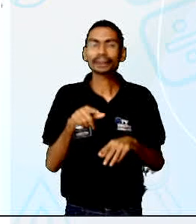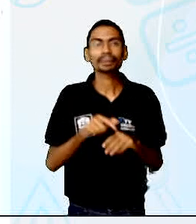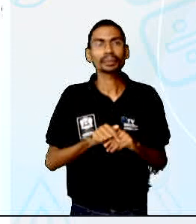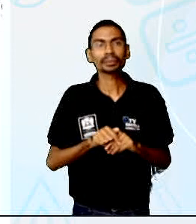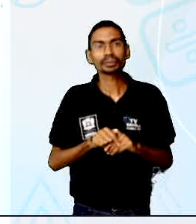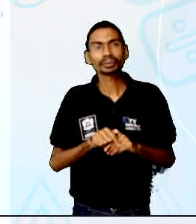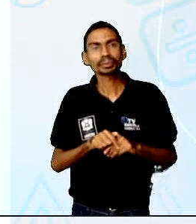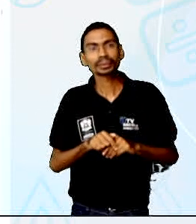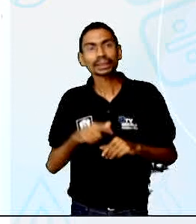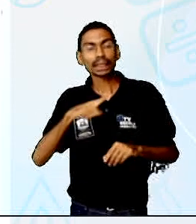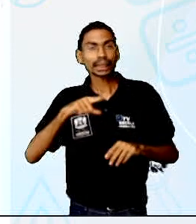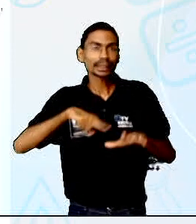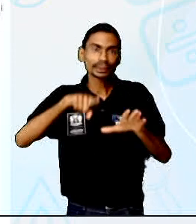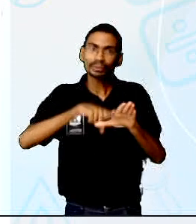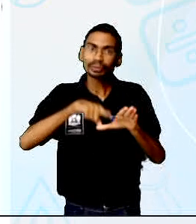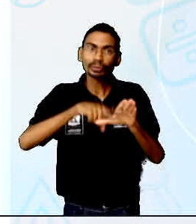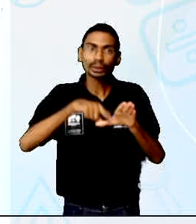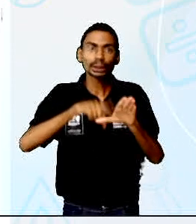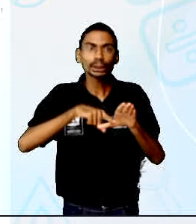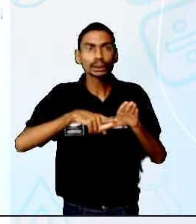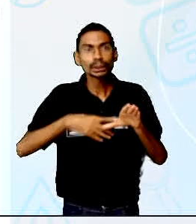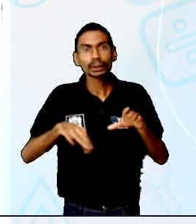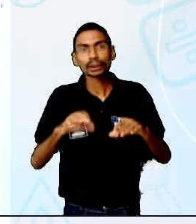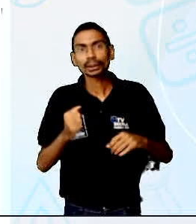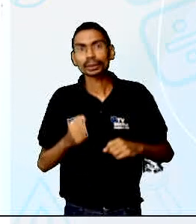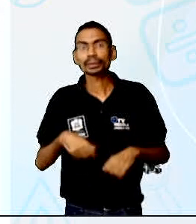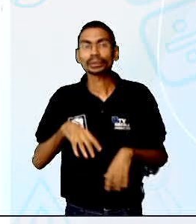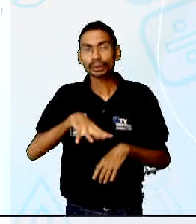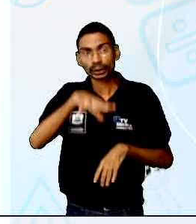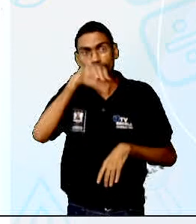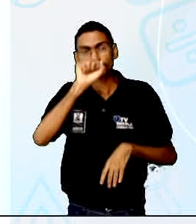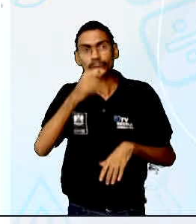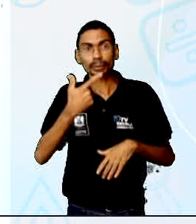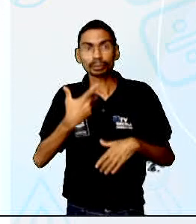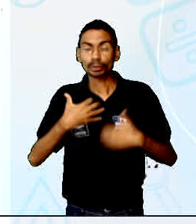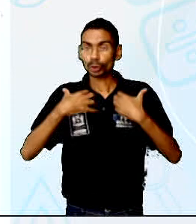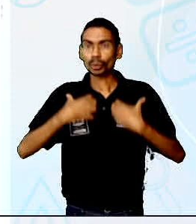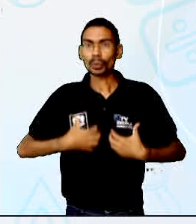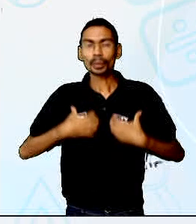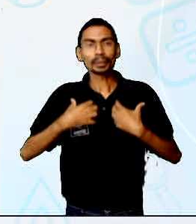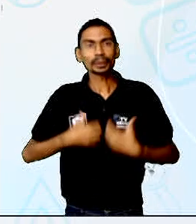pelos pulmões. É chamado esse processo de metamorfose.